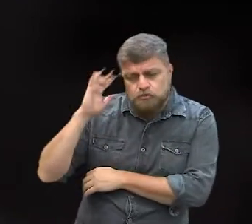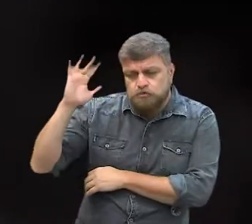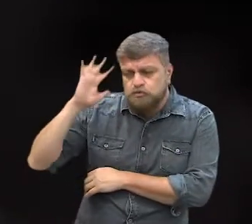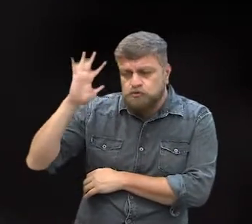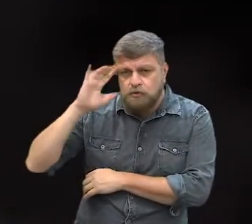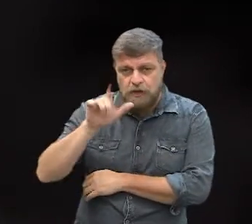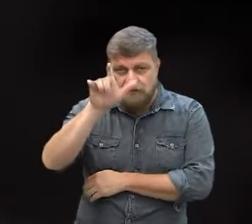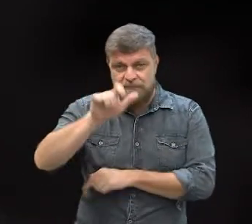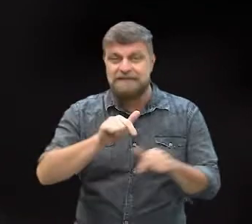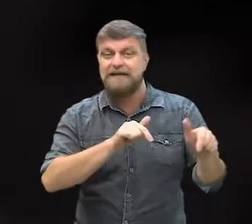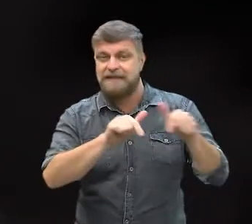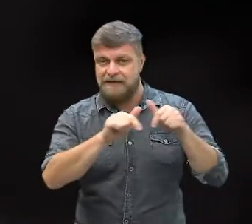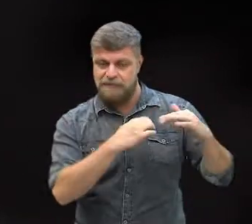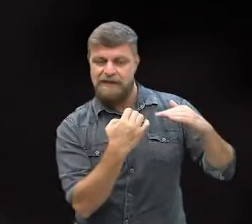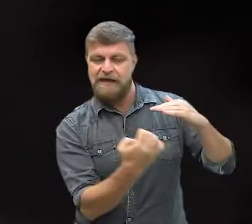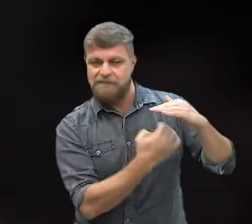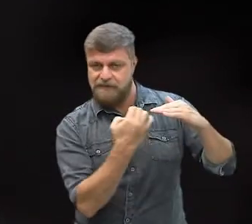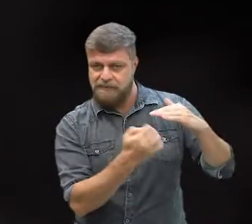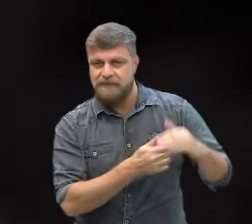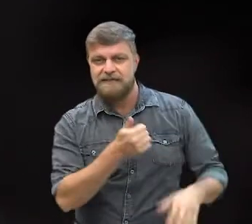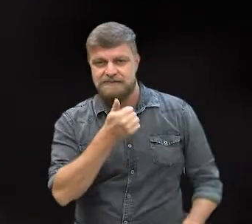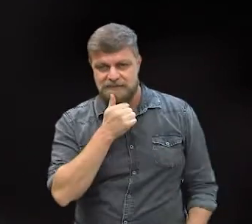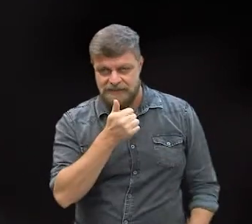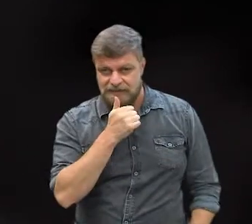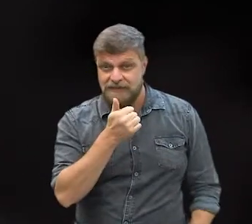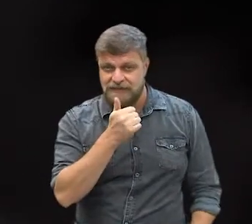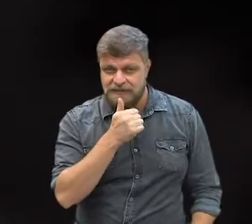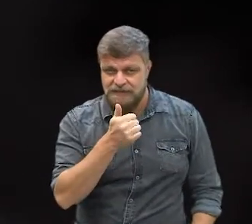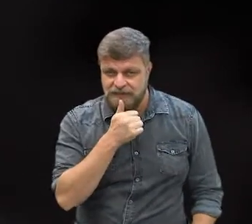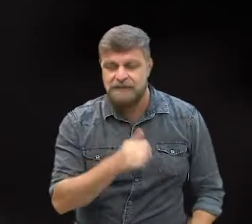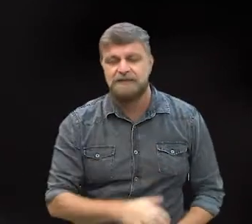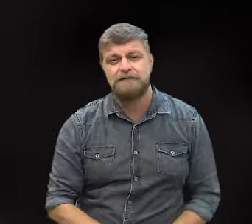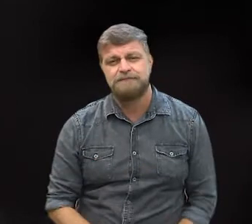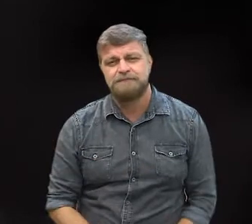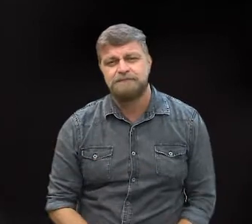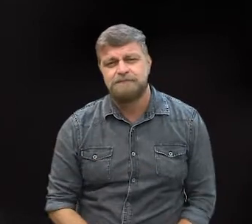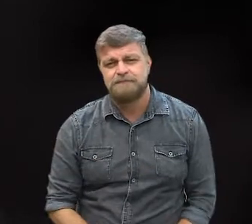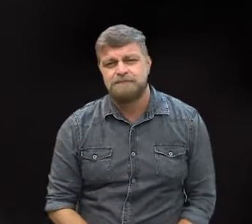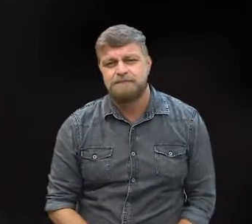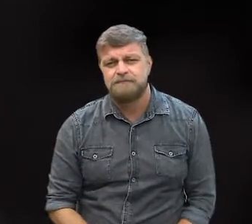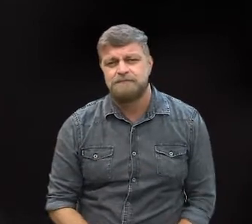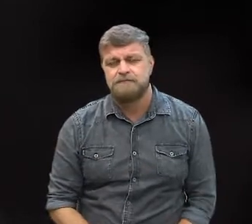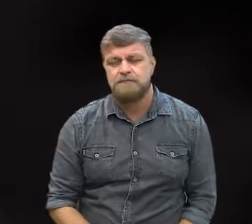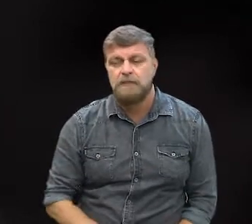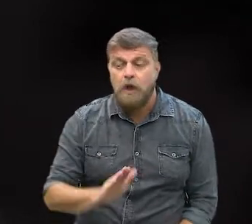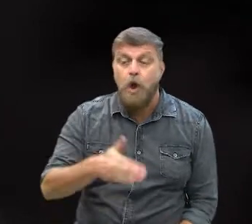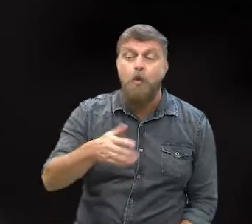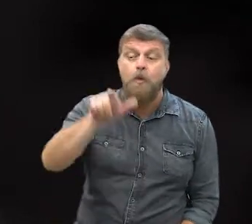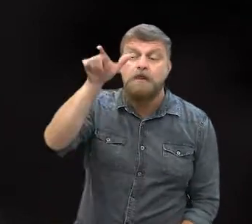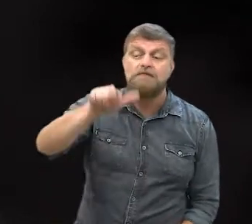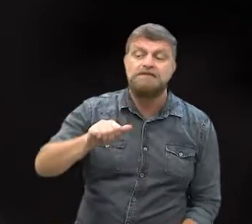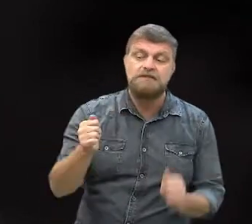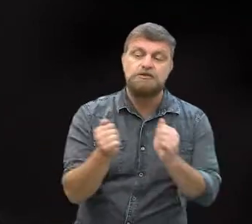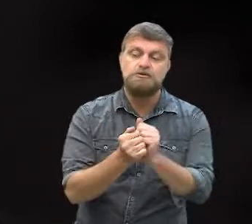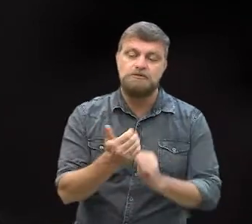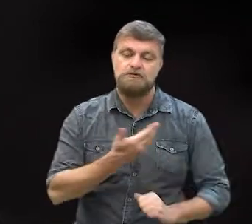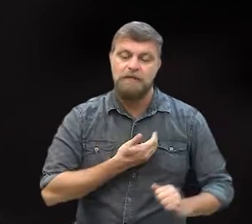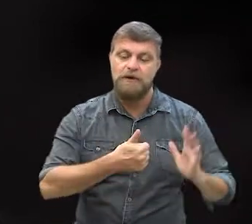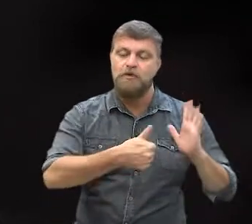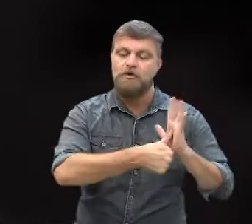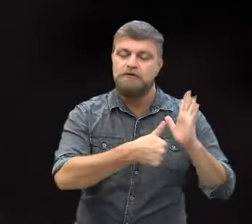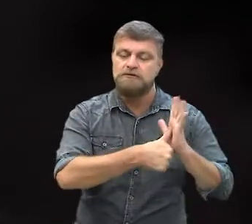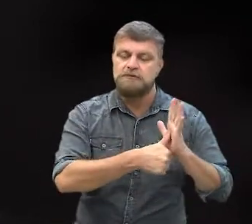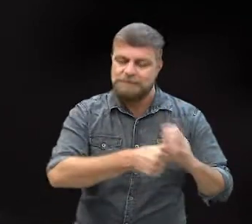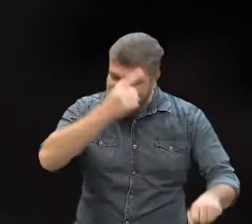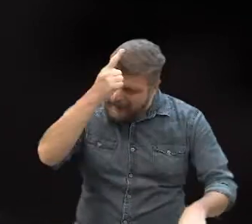você ainda estava trabalhando nessa empresa grande que você mencionou no começo. Quando você e seu sócio